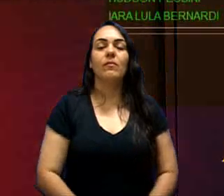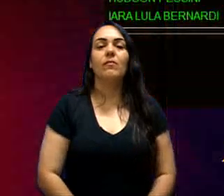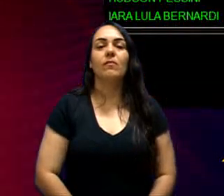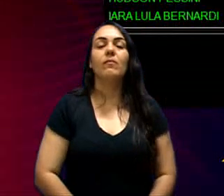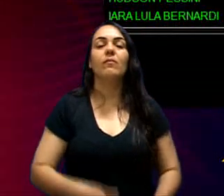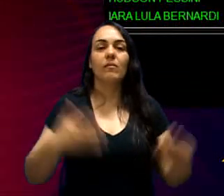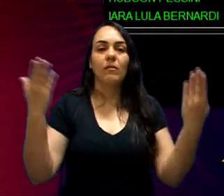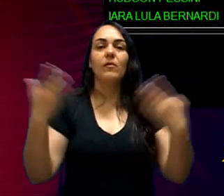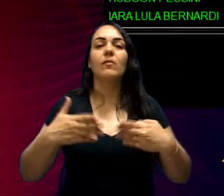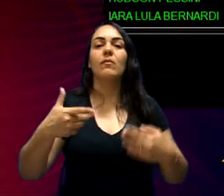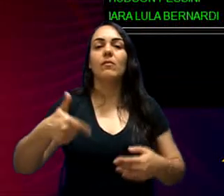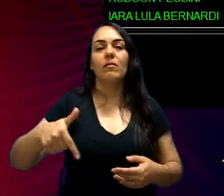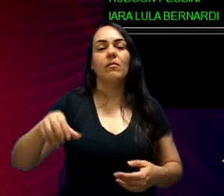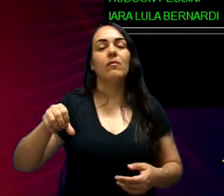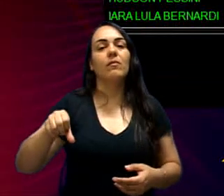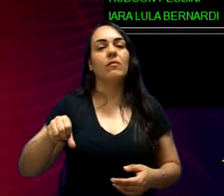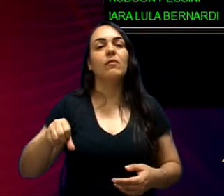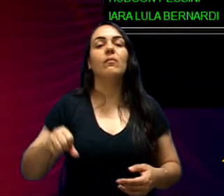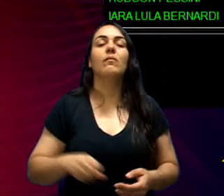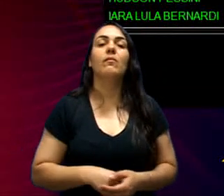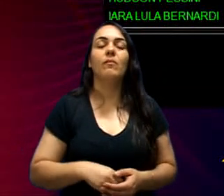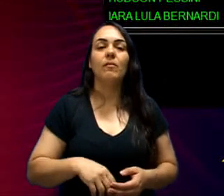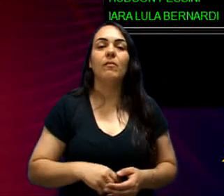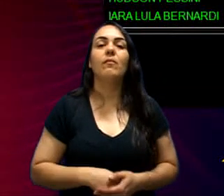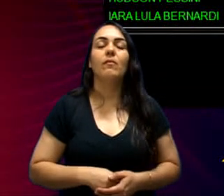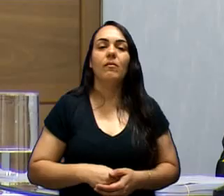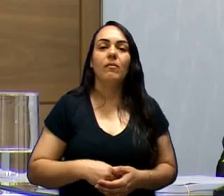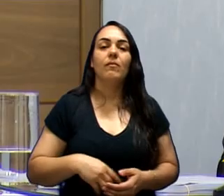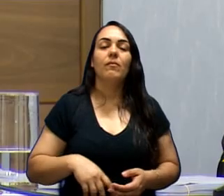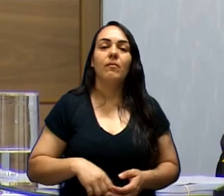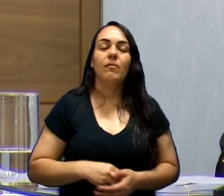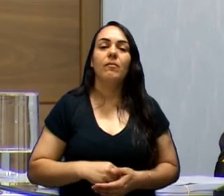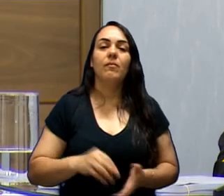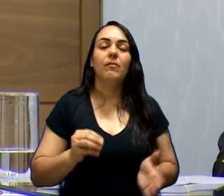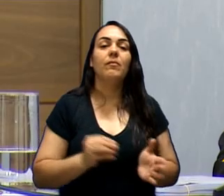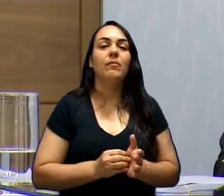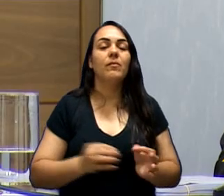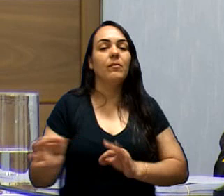Fica aprovado por 19 votos. Projeto de decreto legislativo